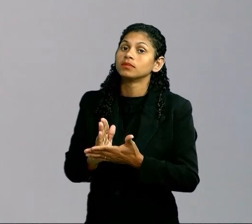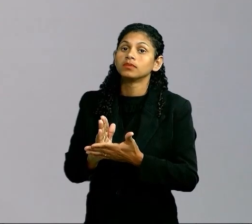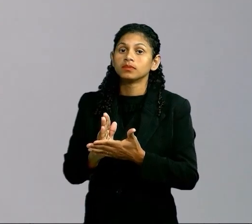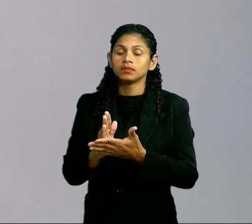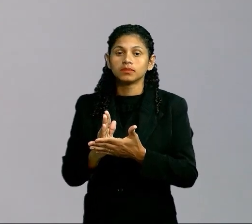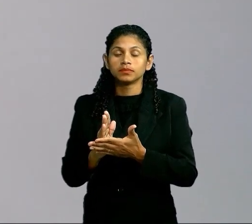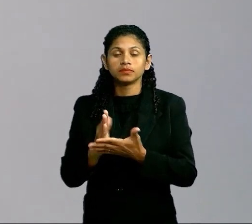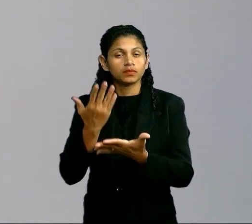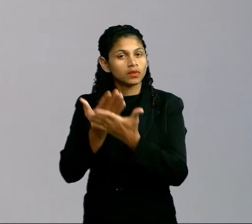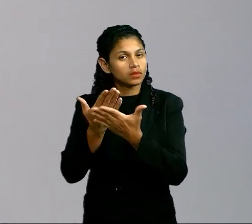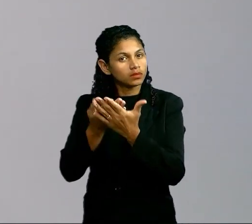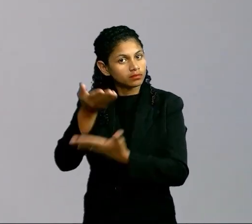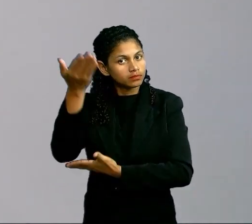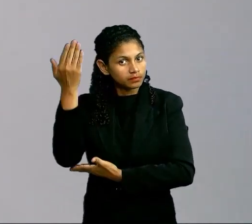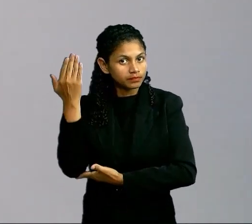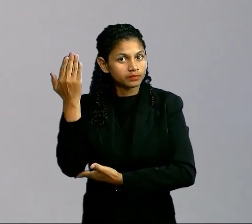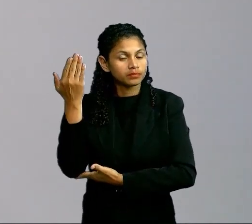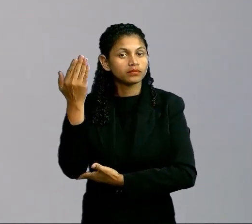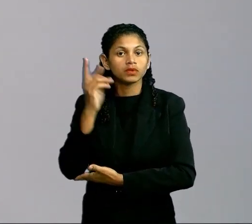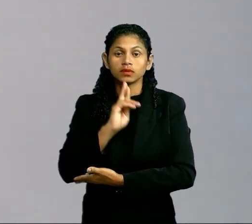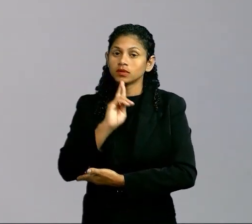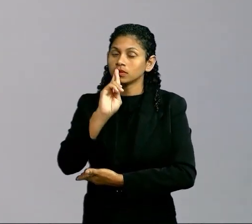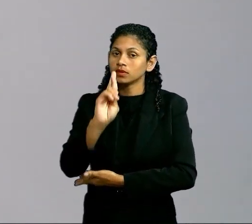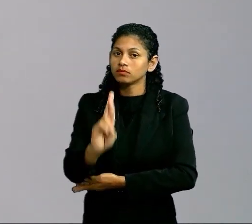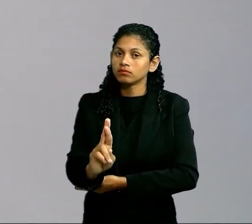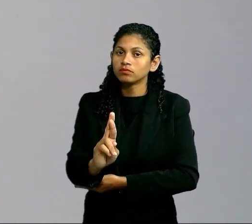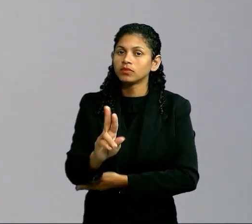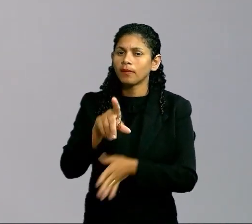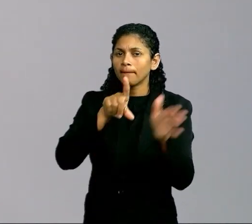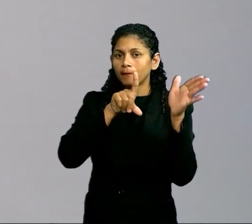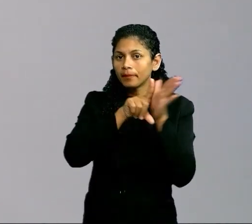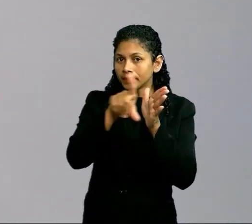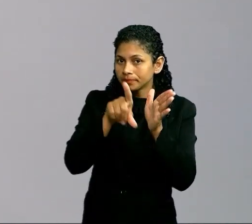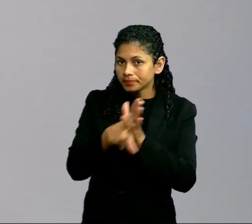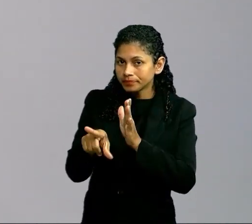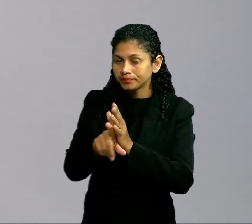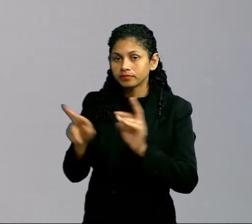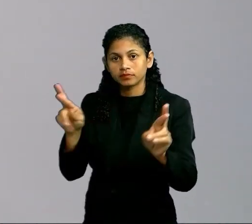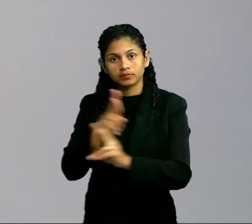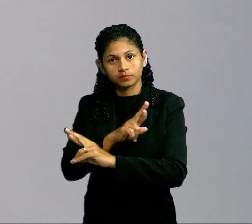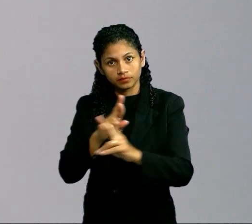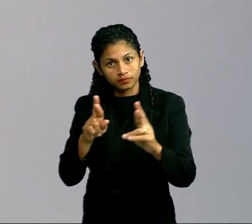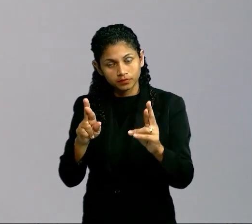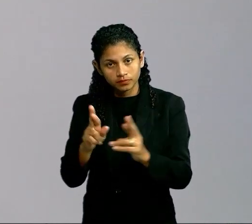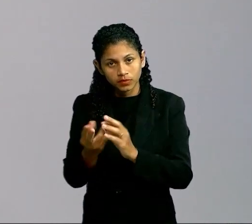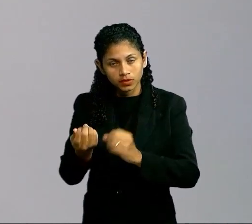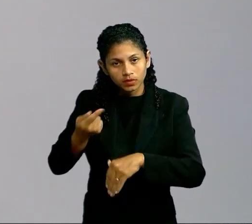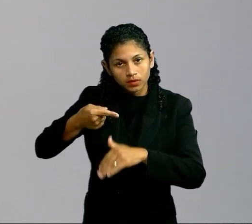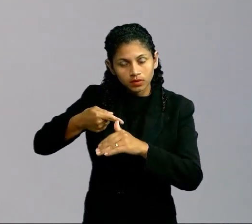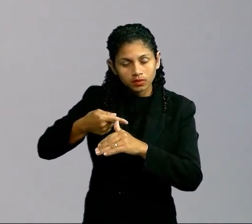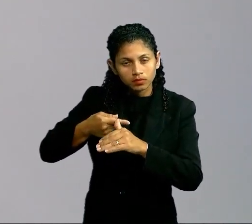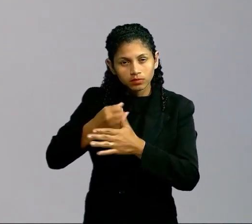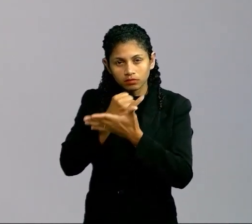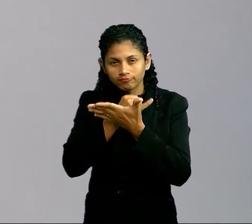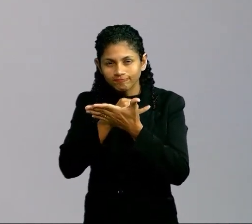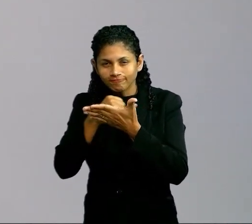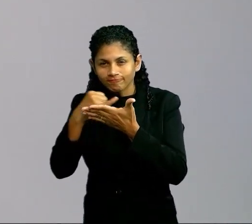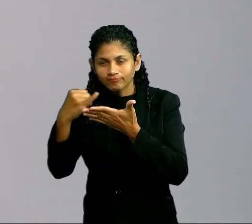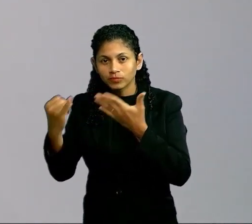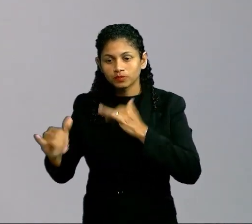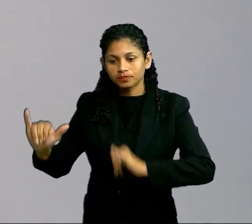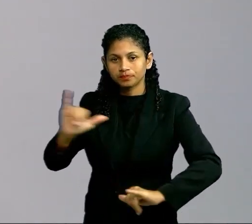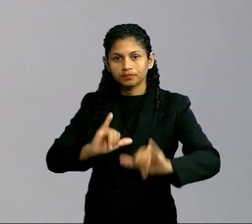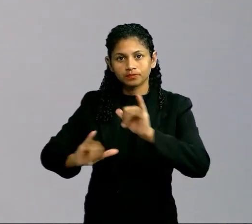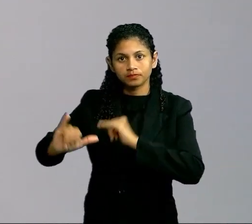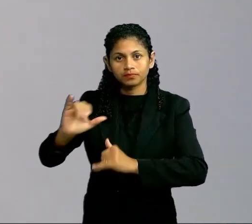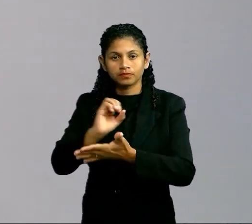em aulas passadas, nós resolvemos itens acerca da introdução à química orgânica, com